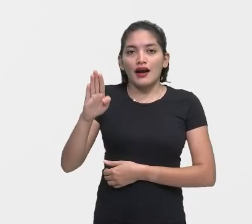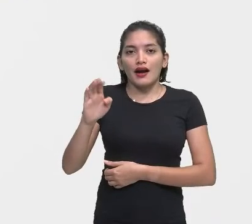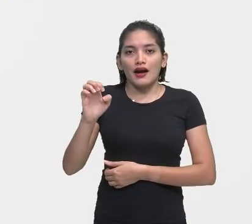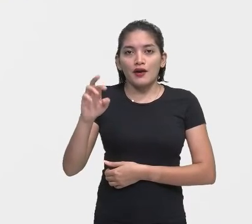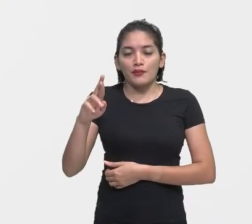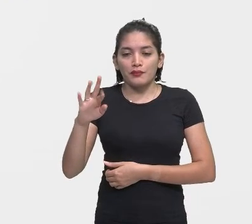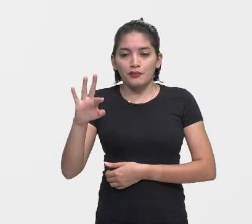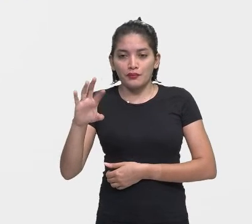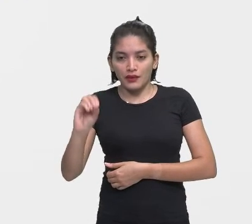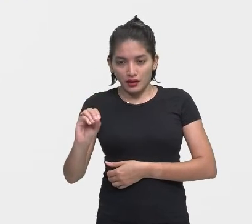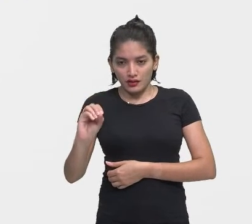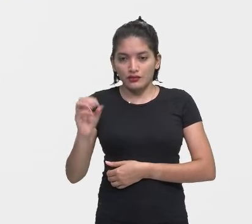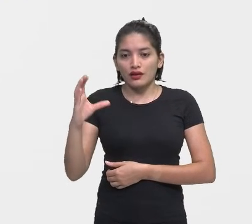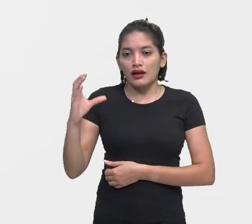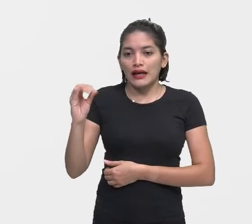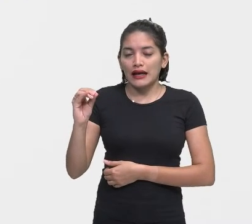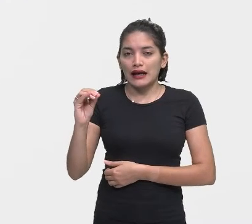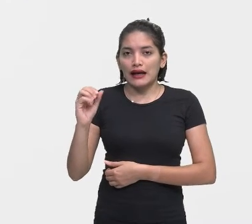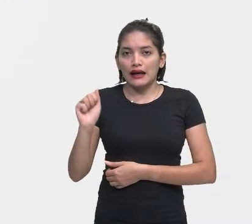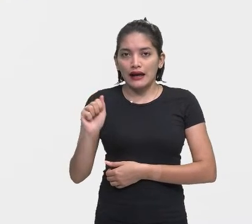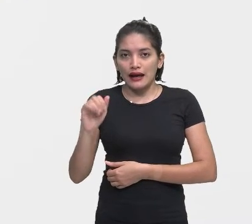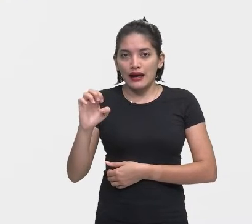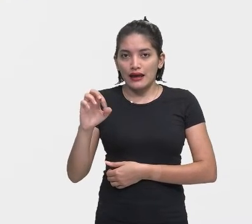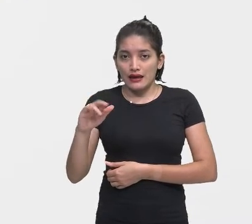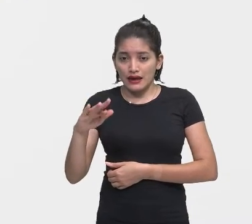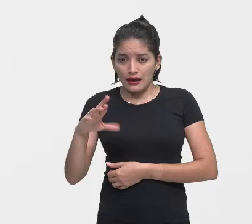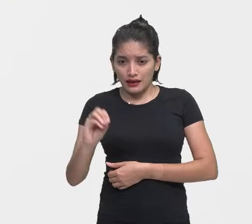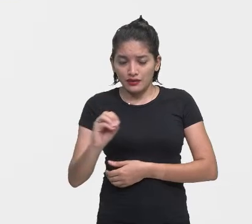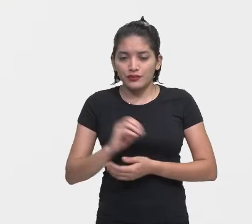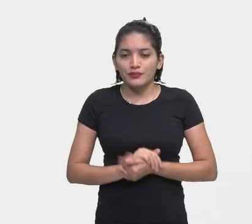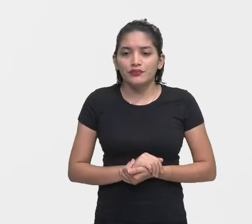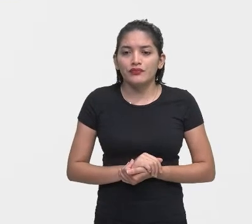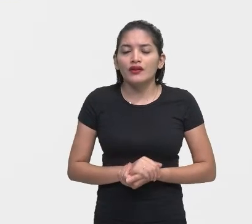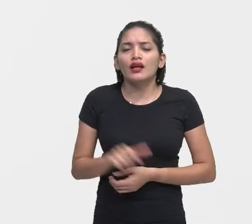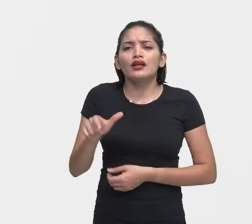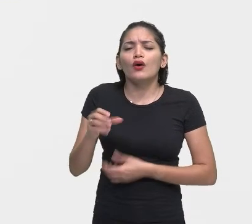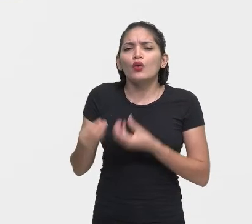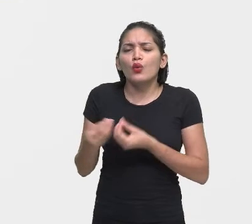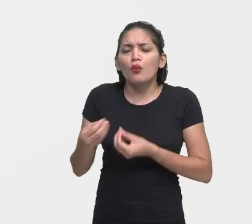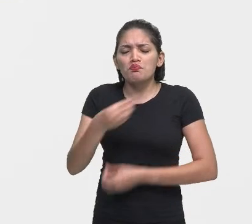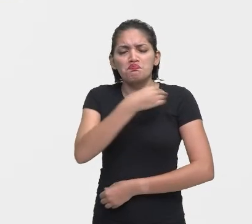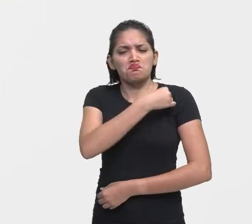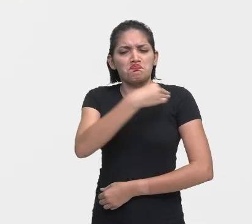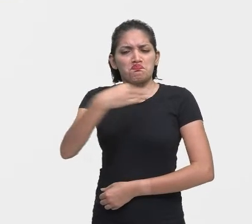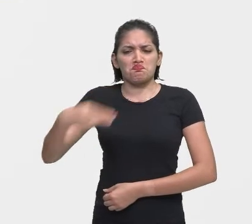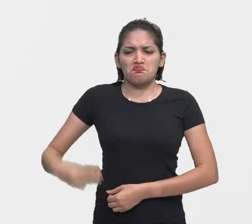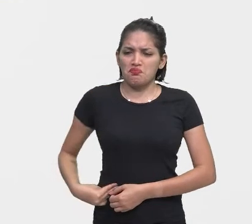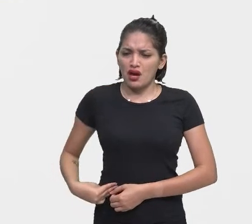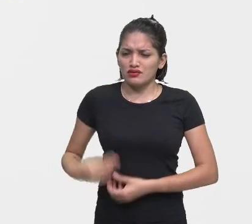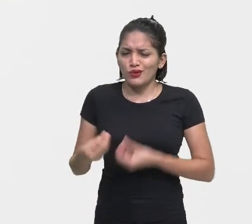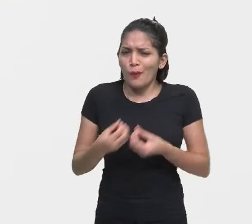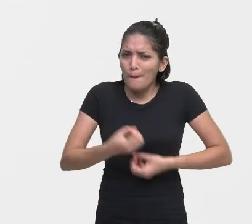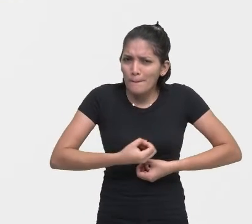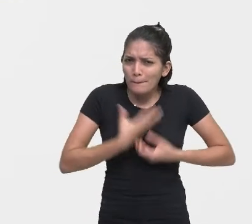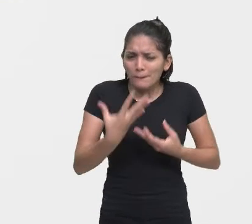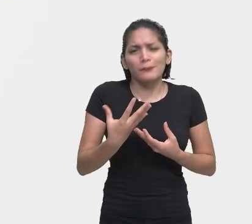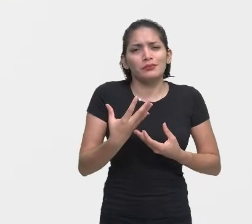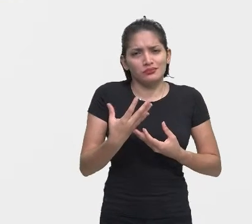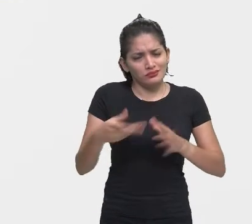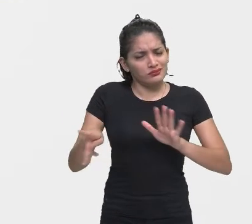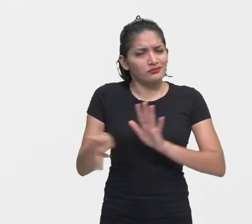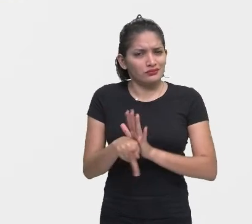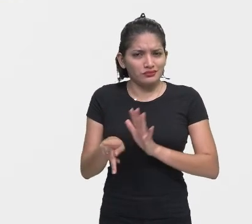é intitulado Mestre. Então, considerado por Fernando Pessoa como seu mestre, espécie de